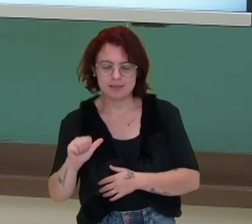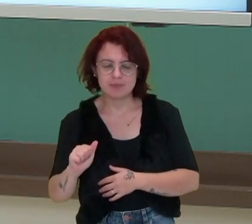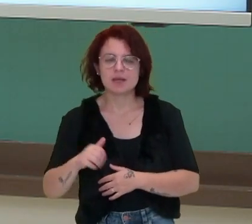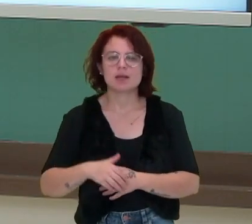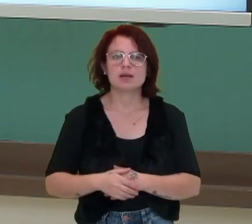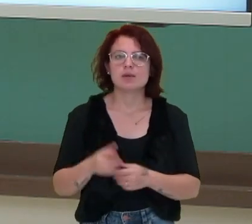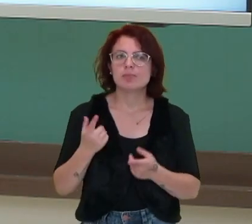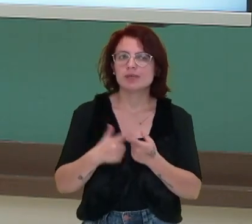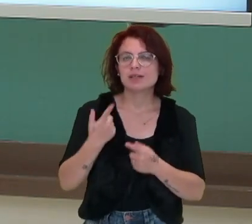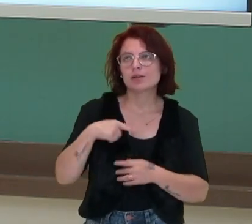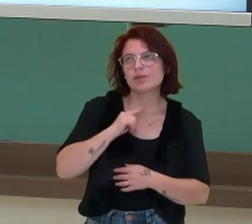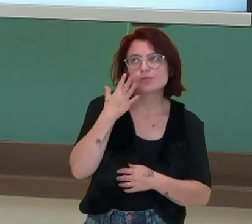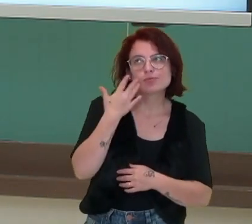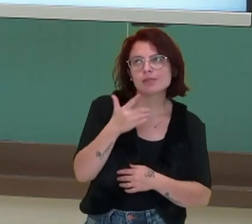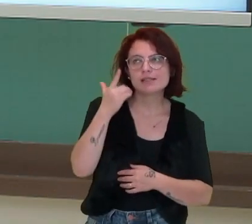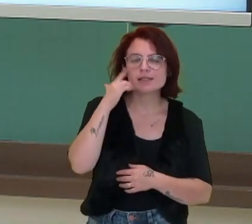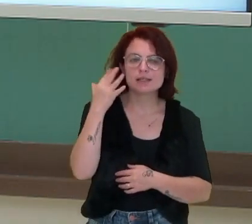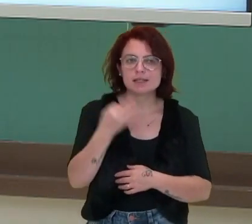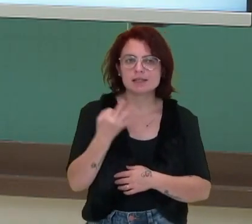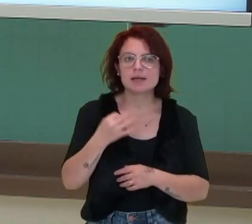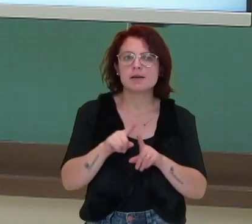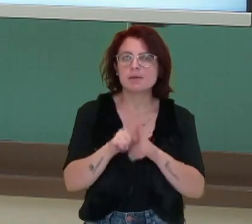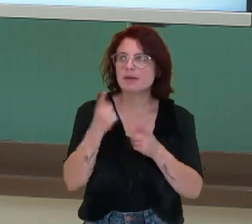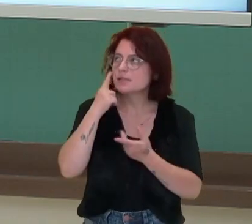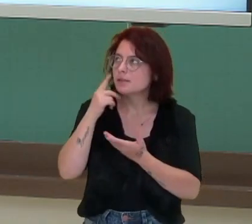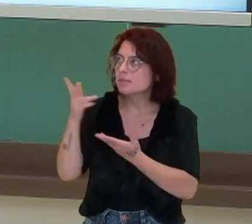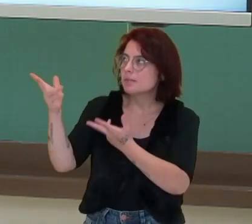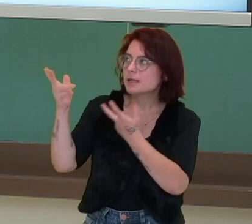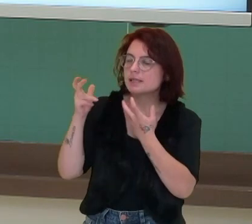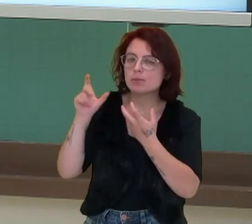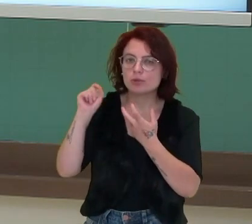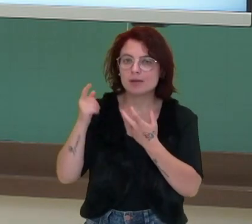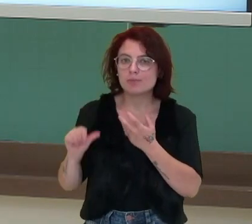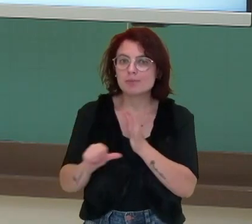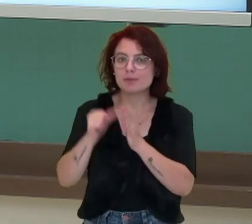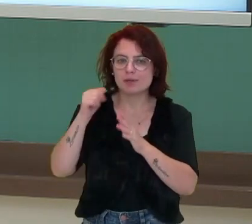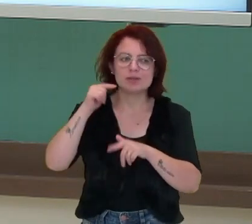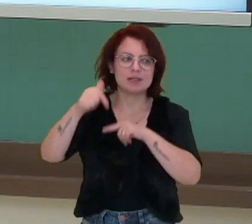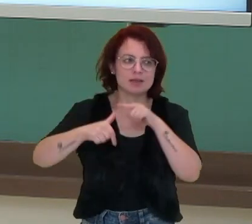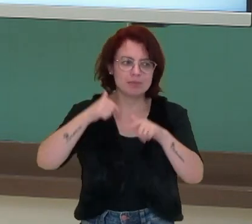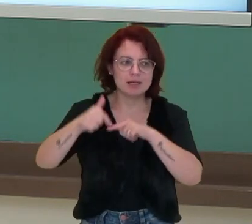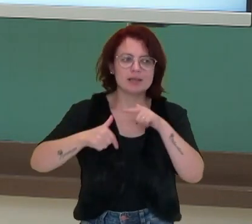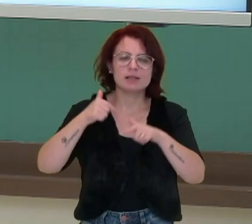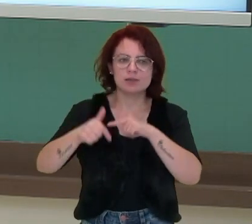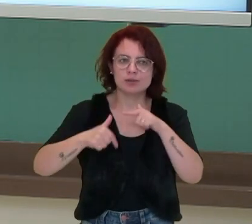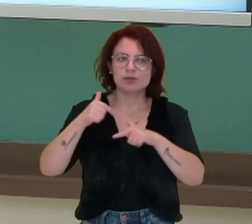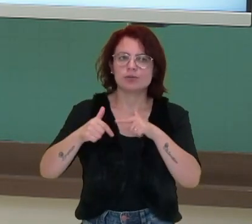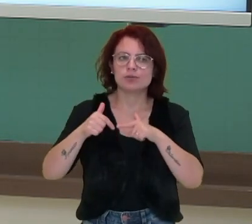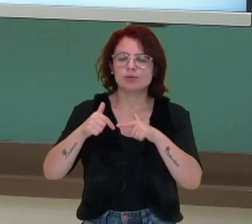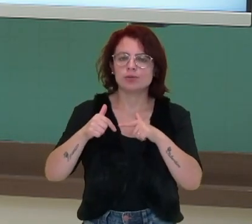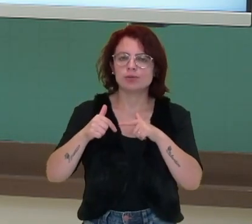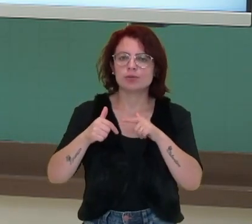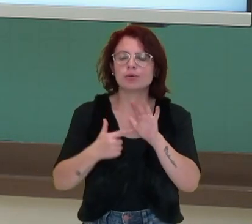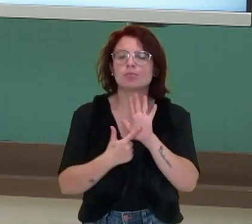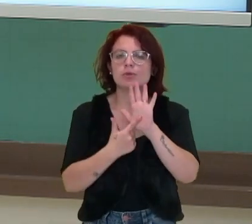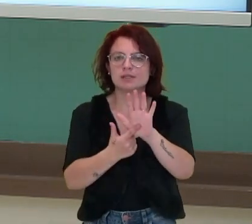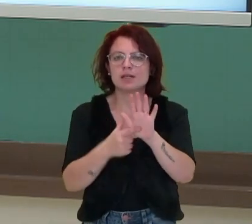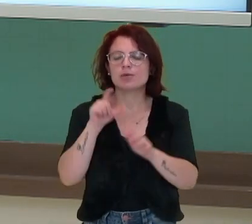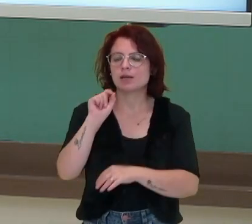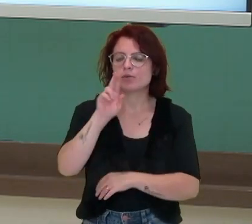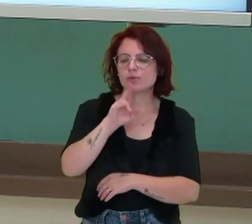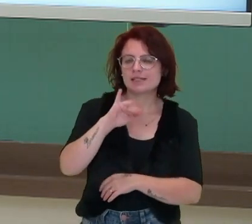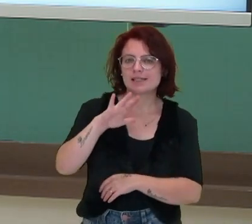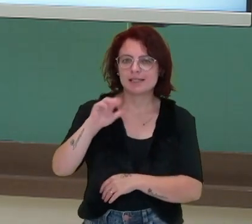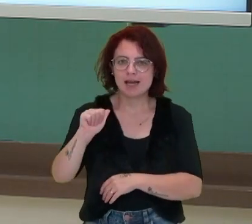não temos certeza, mas pela cronologia, ele é o primeiro trabalho. E exatamente quando foi inaugurada uma usina elétrica